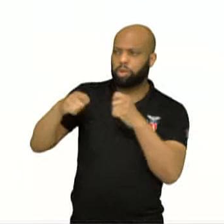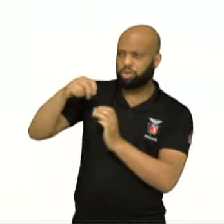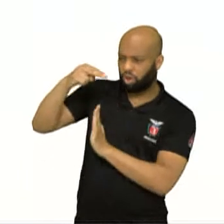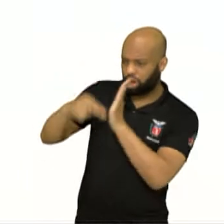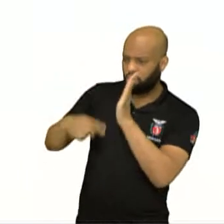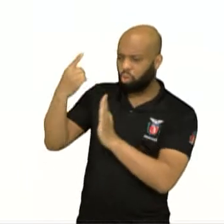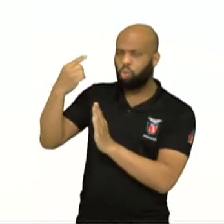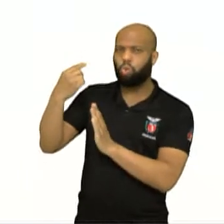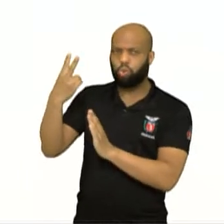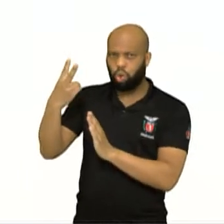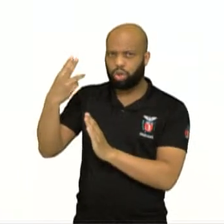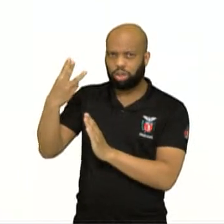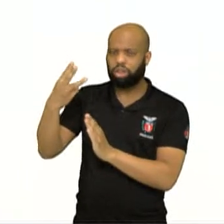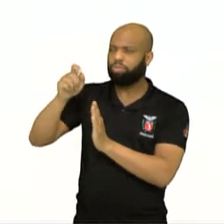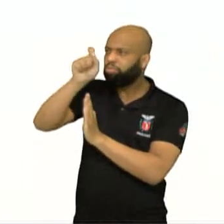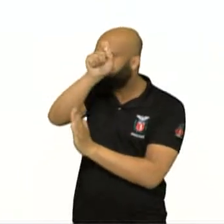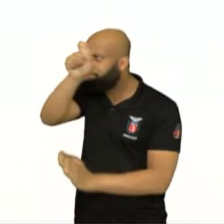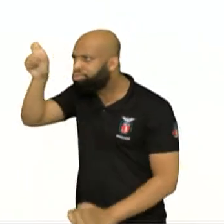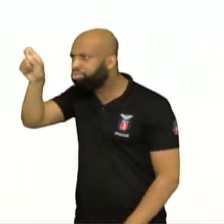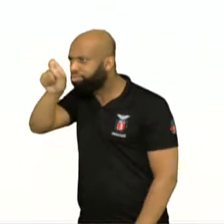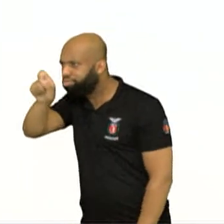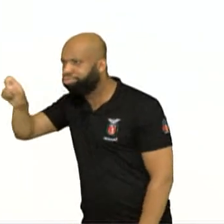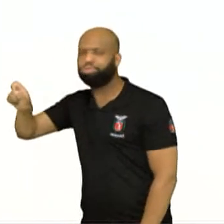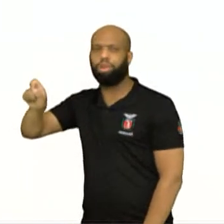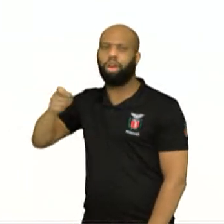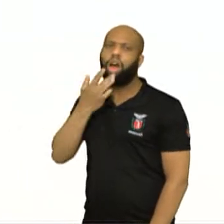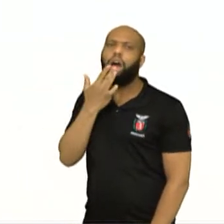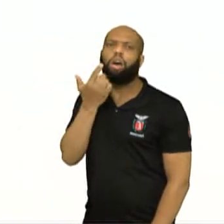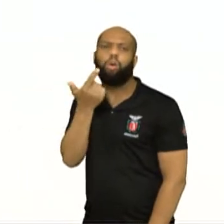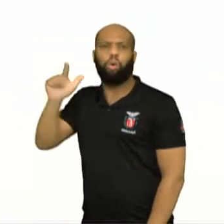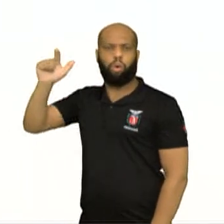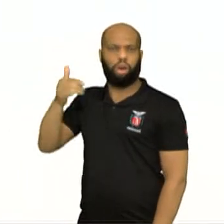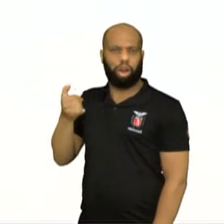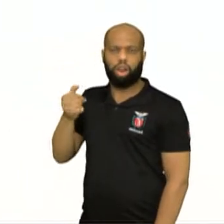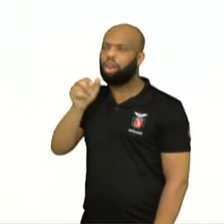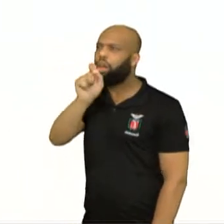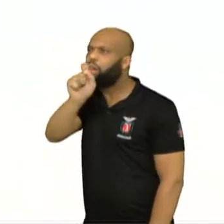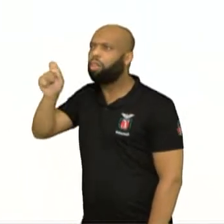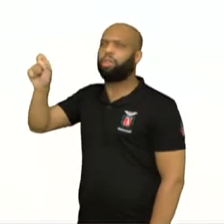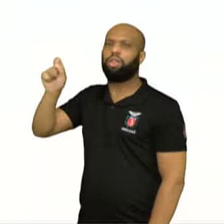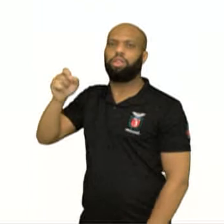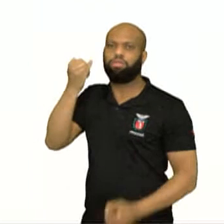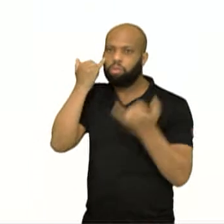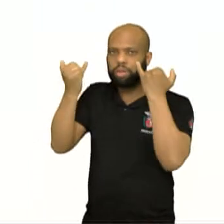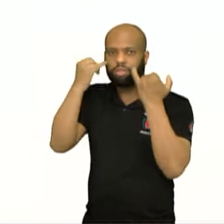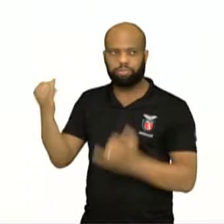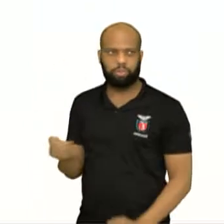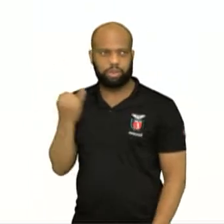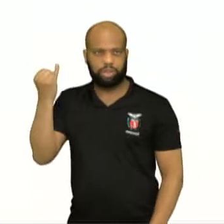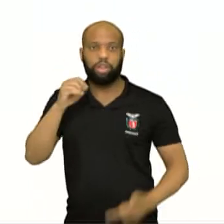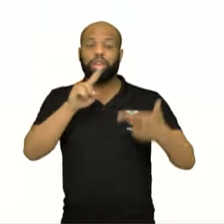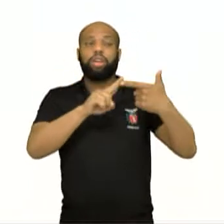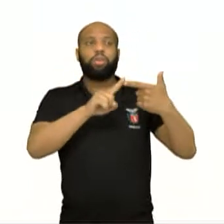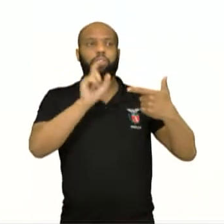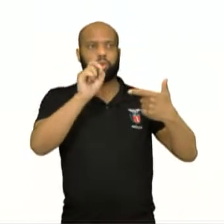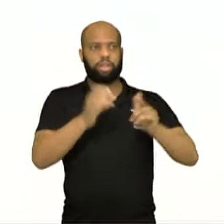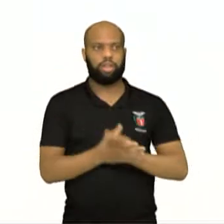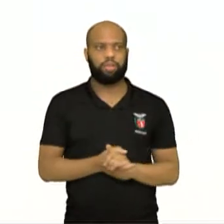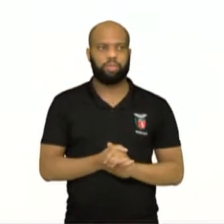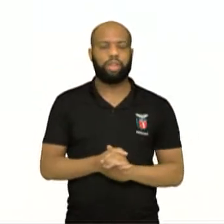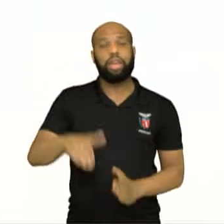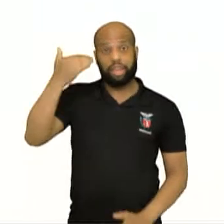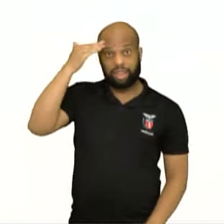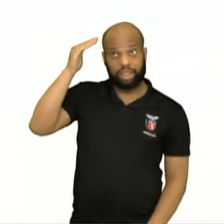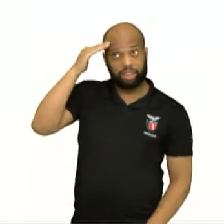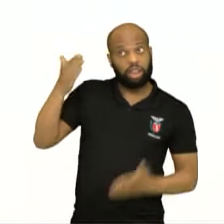vez, duas vezes? Sublinha, passa um marca-texto, né, e destaca essa informação. Segundo,